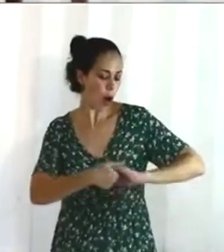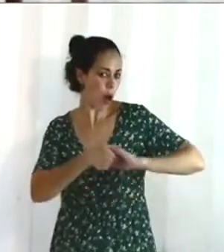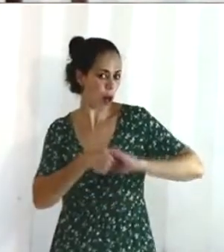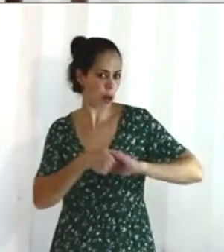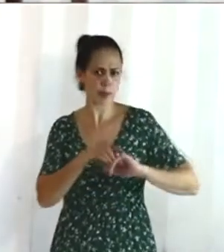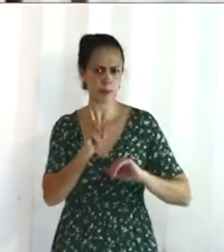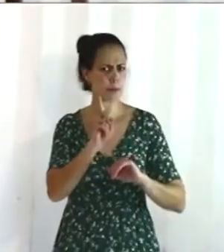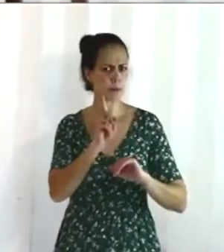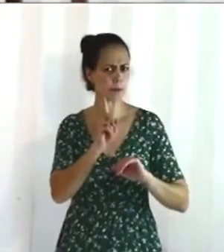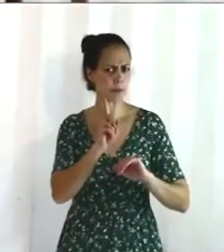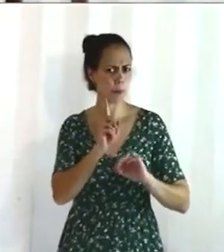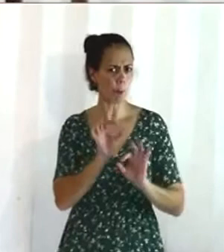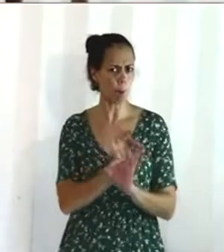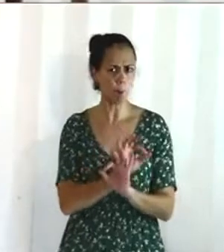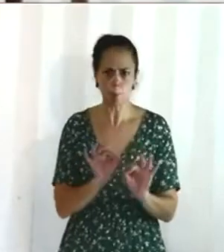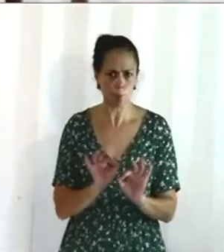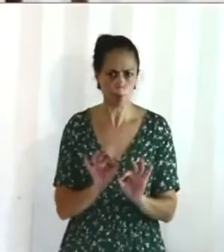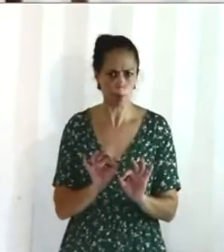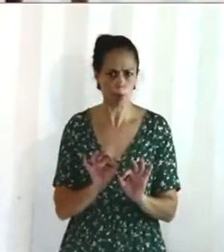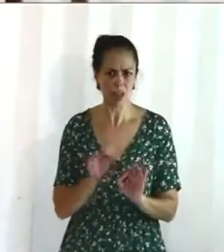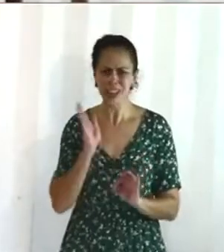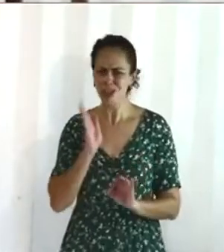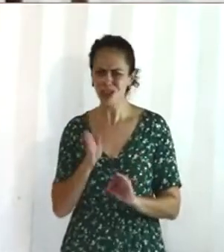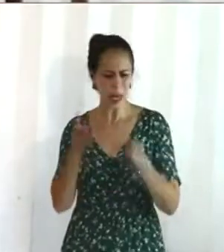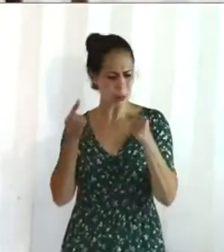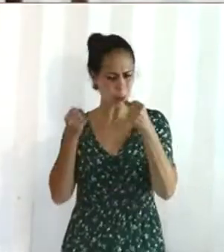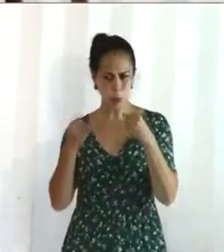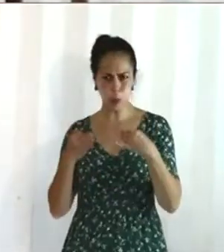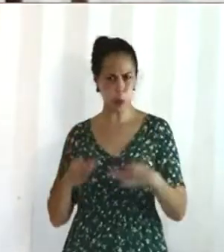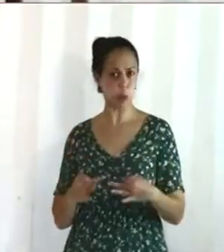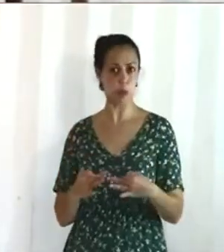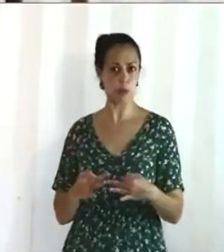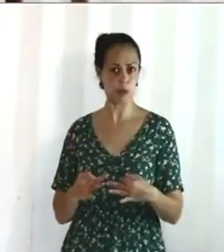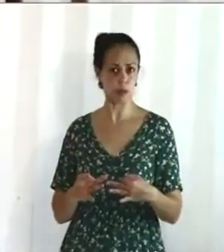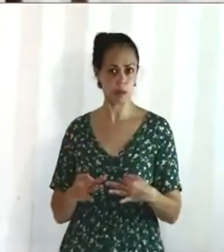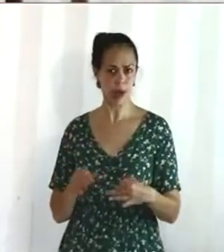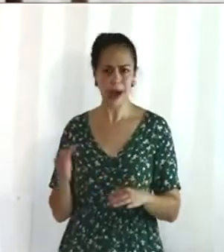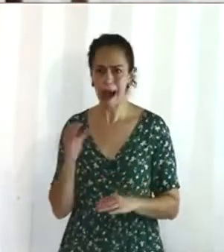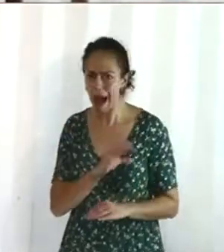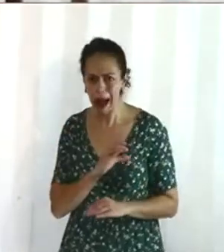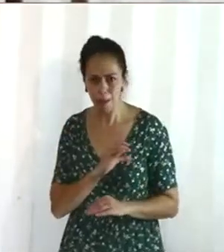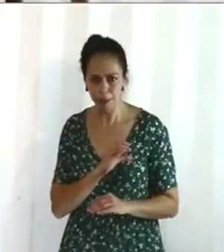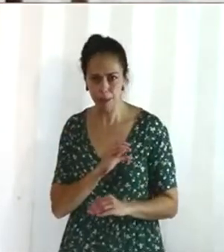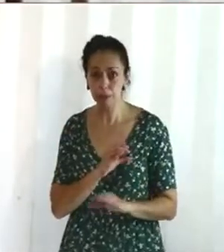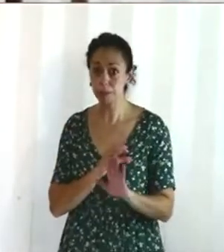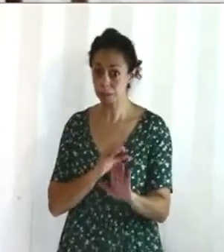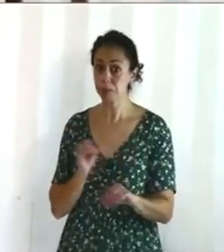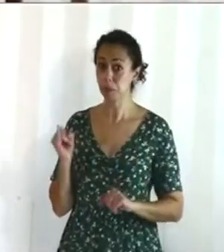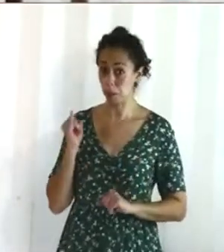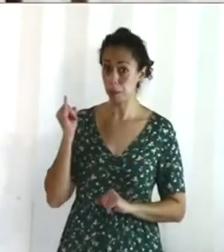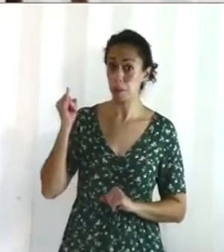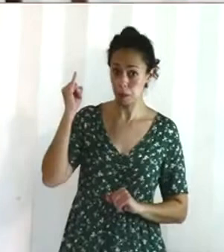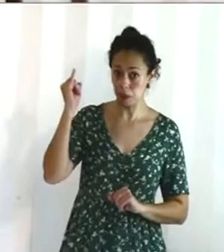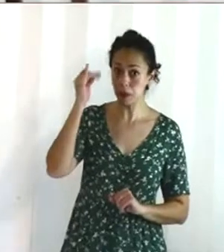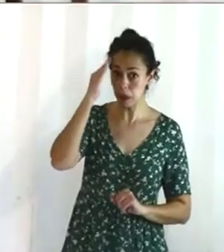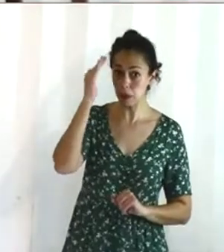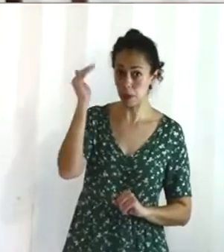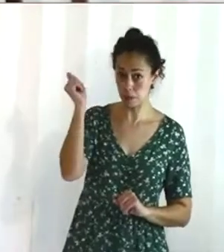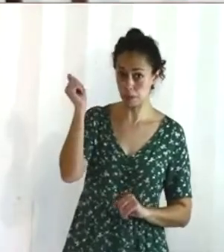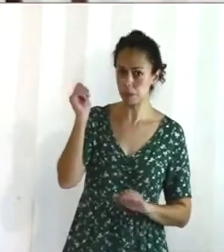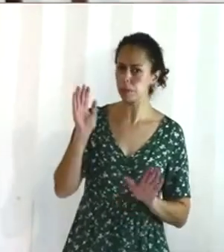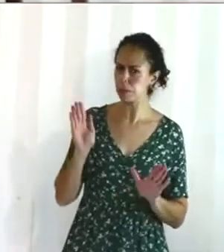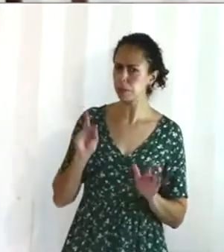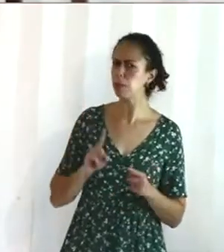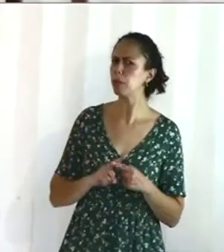uma filosofia gnóstica. Por que isso é importante nós sabermos? Porque justamente tudo que ele vai descrever